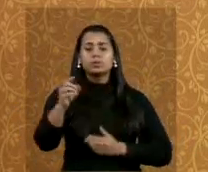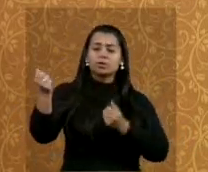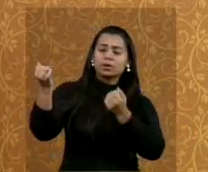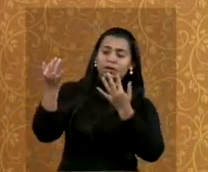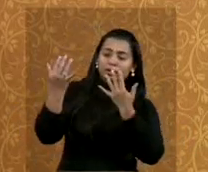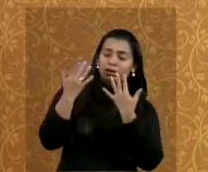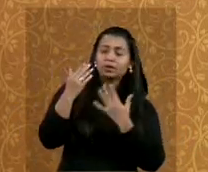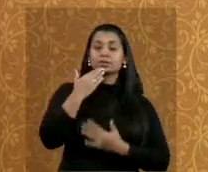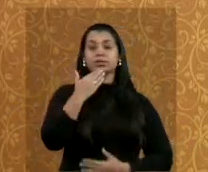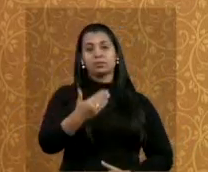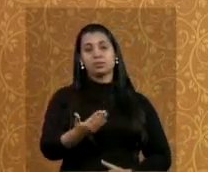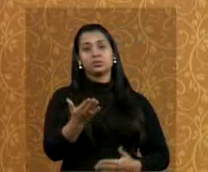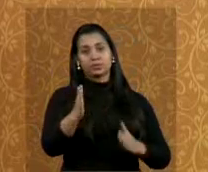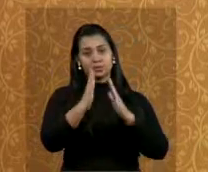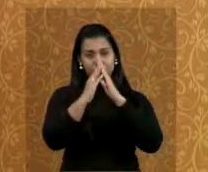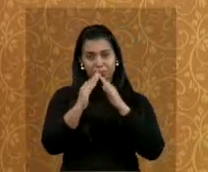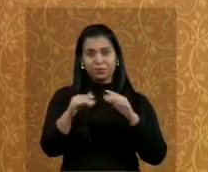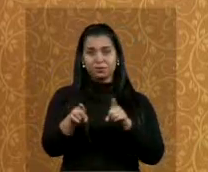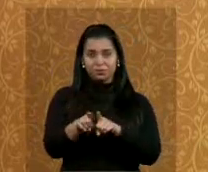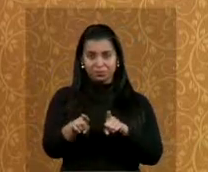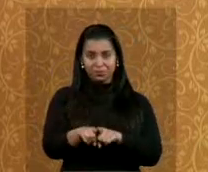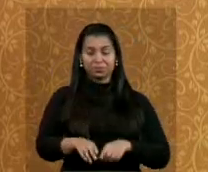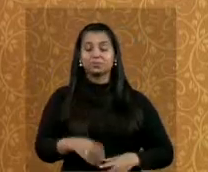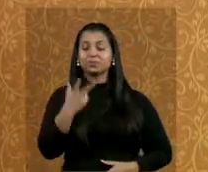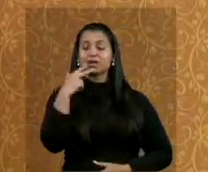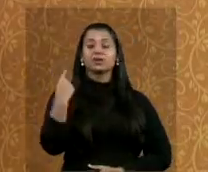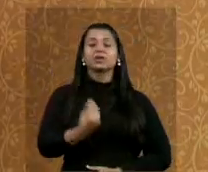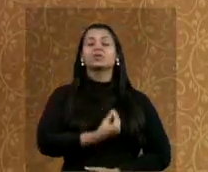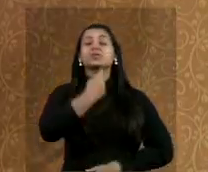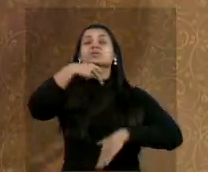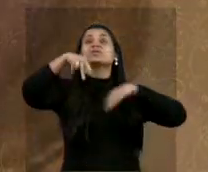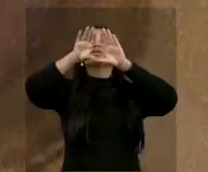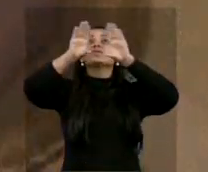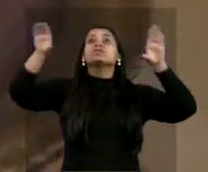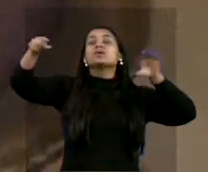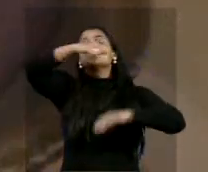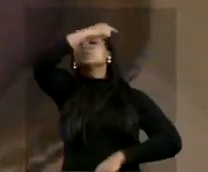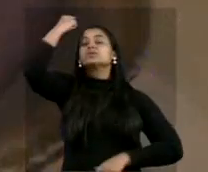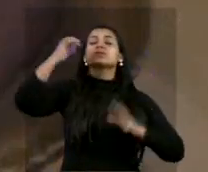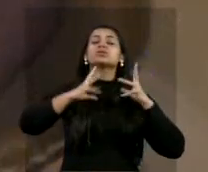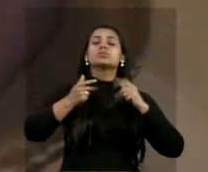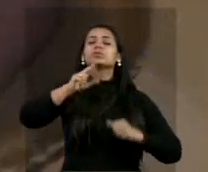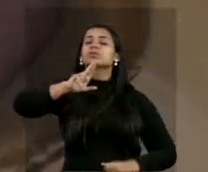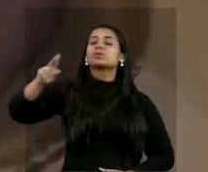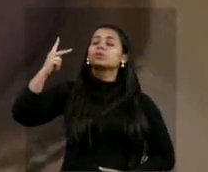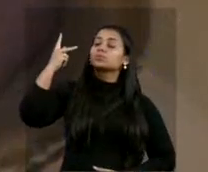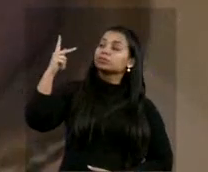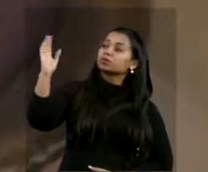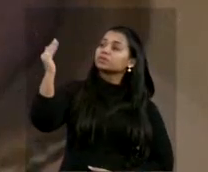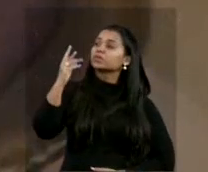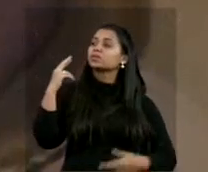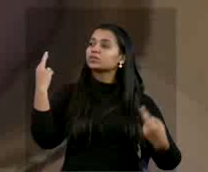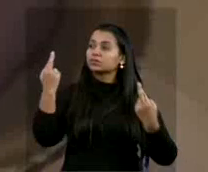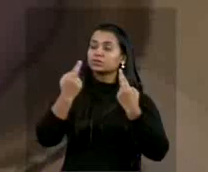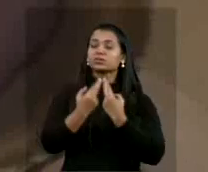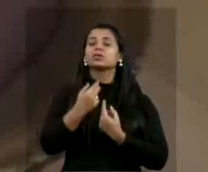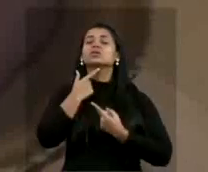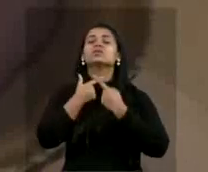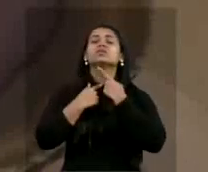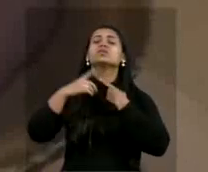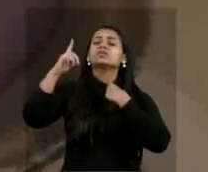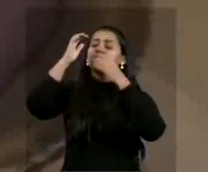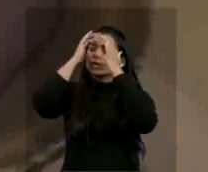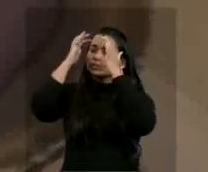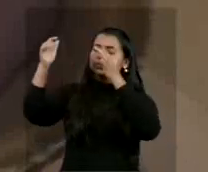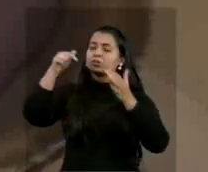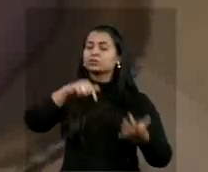graça, cada pedido que você suplica também. Pai nosso que estais nos céus, santificado seja o vosso nome. Venha a nós o vosso